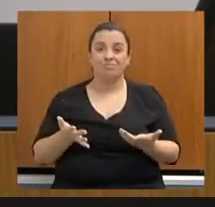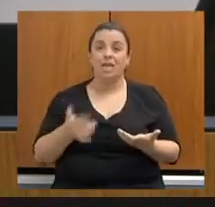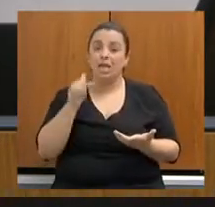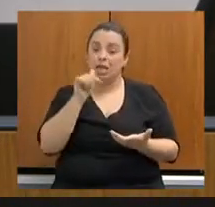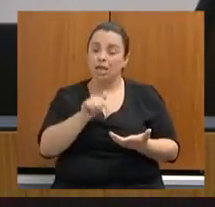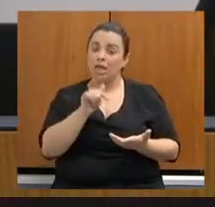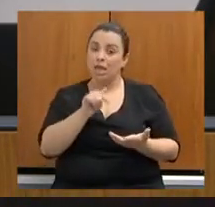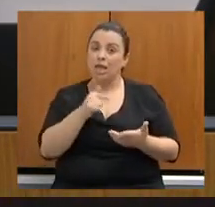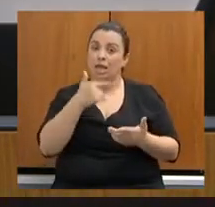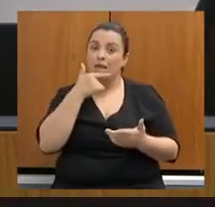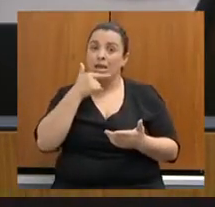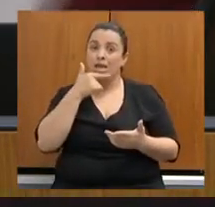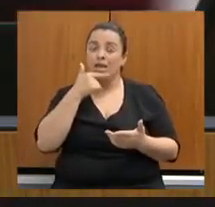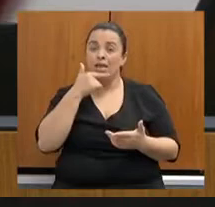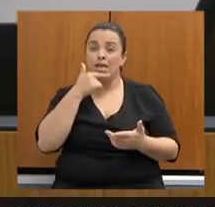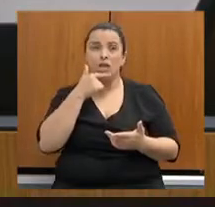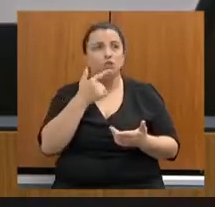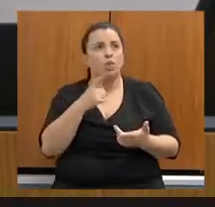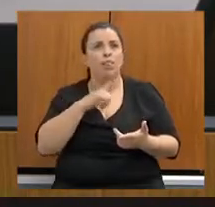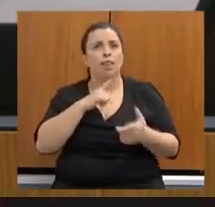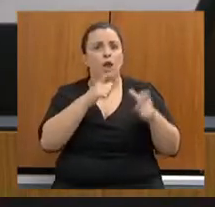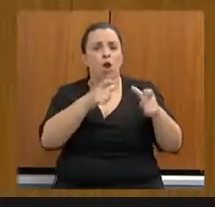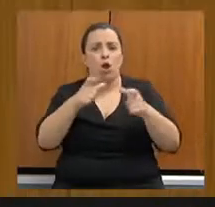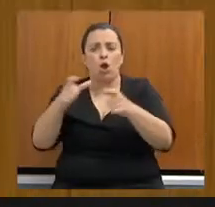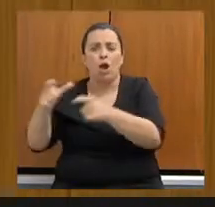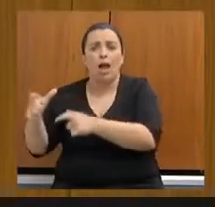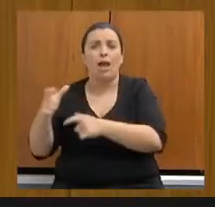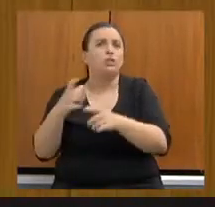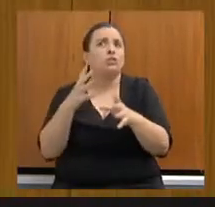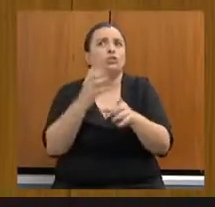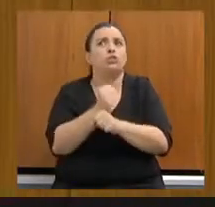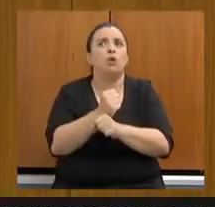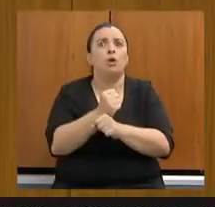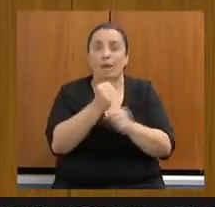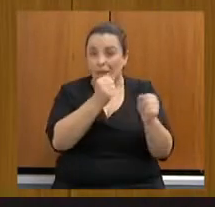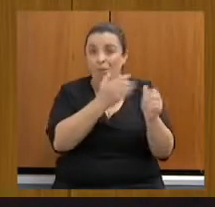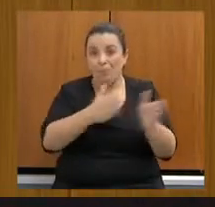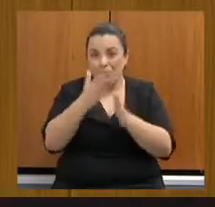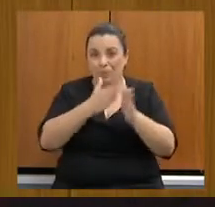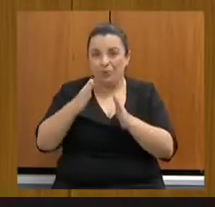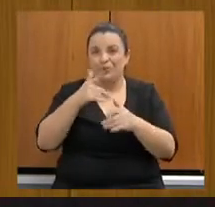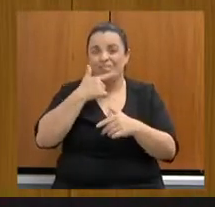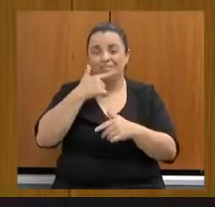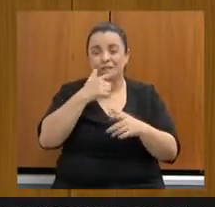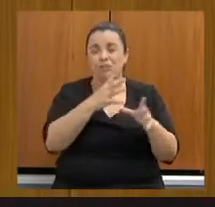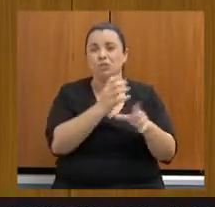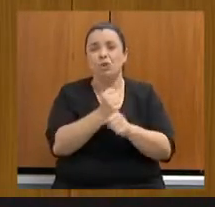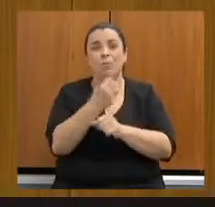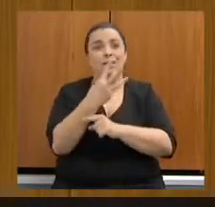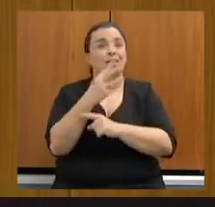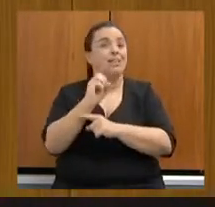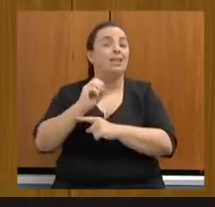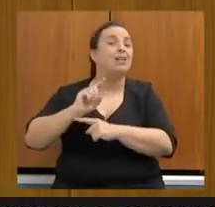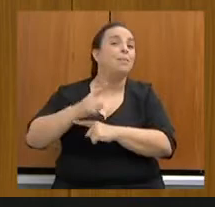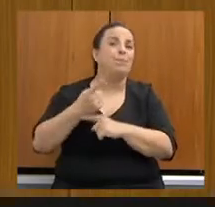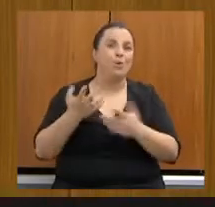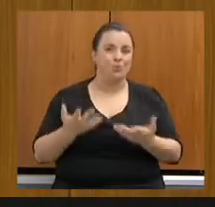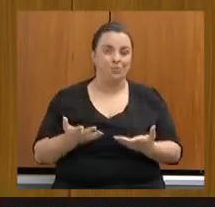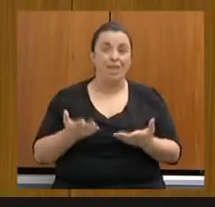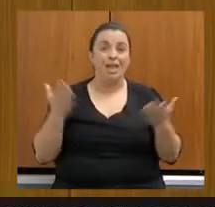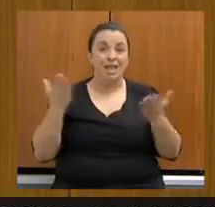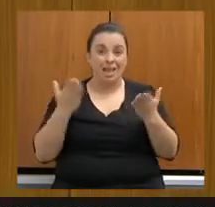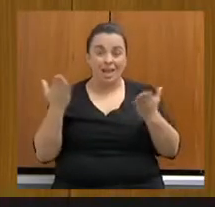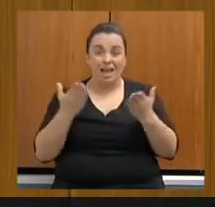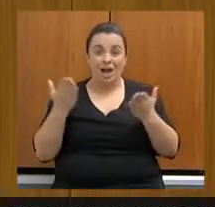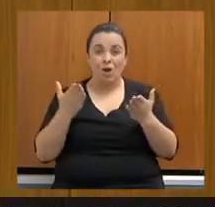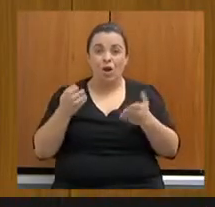30 mil queijarias artesanais em Minas Gerais e agora mais recente criada a associação do